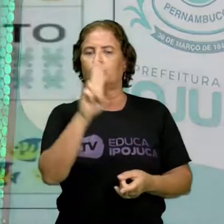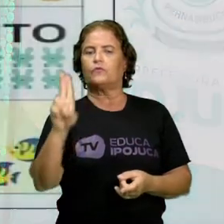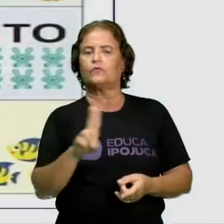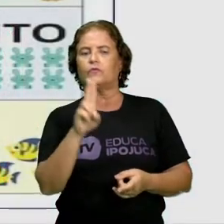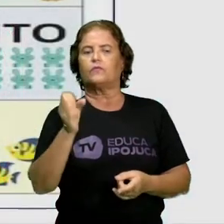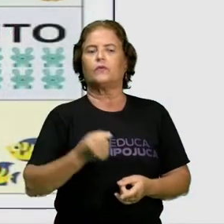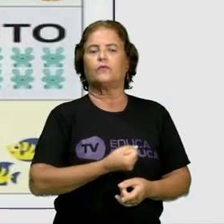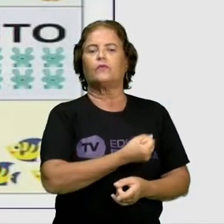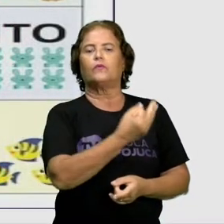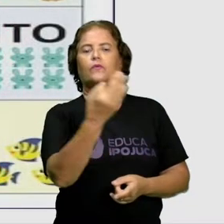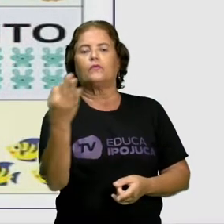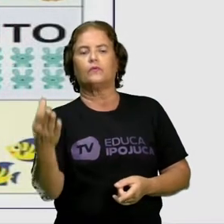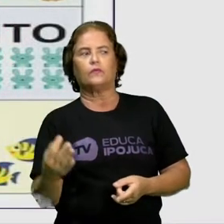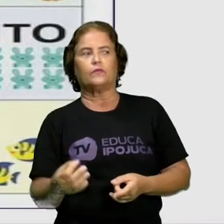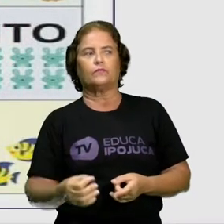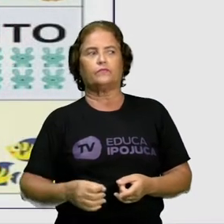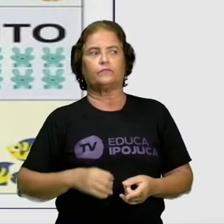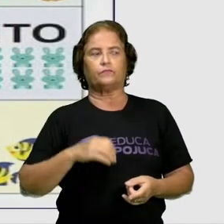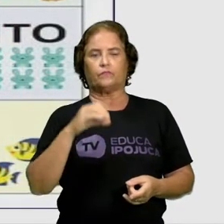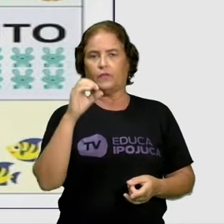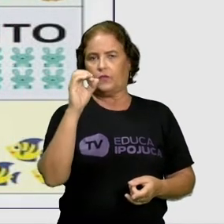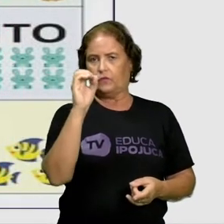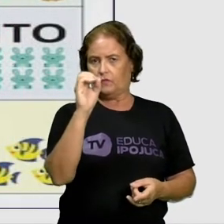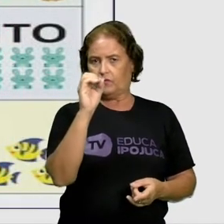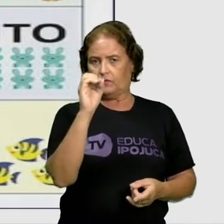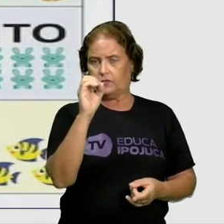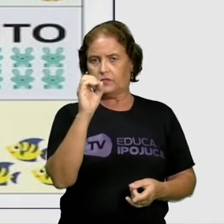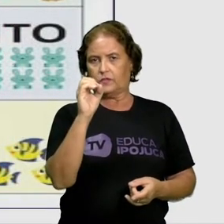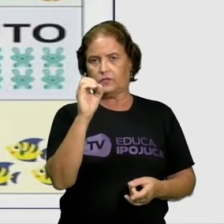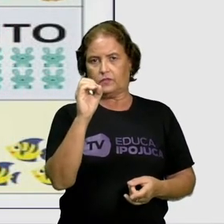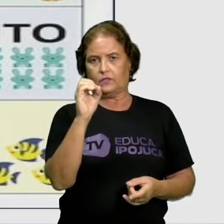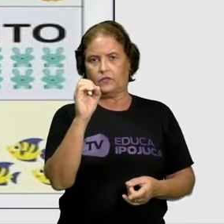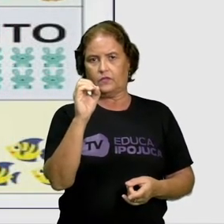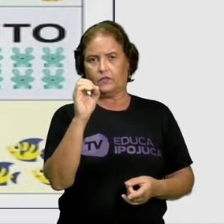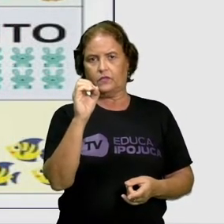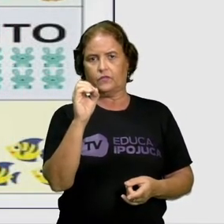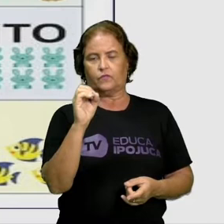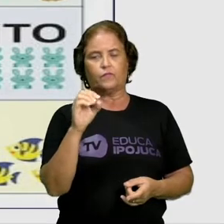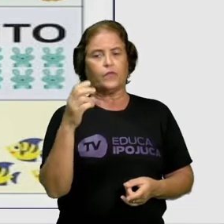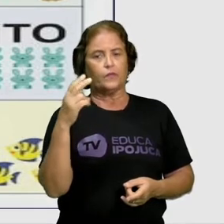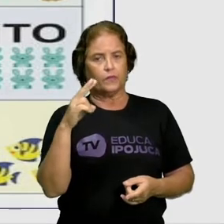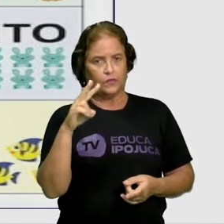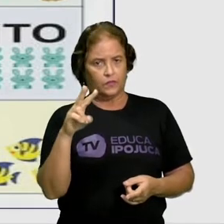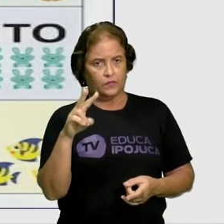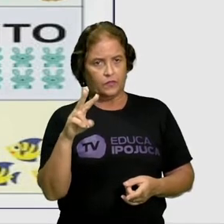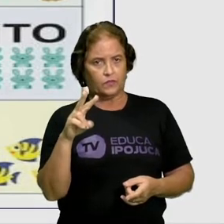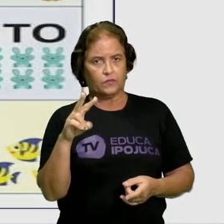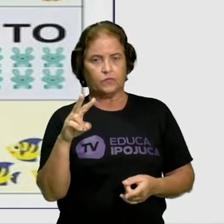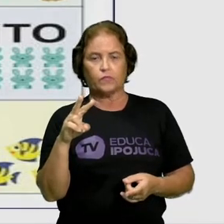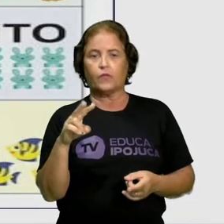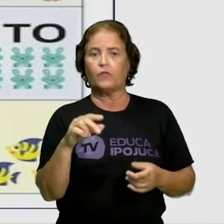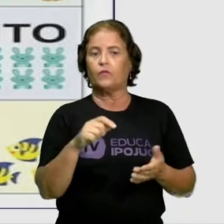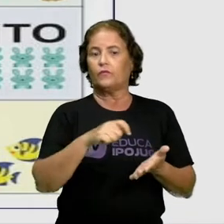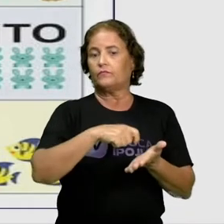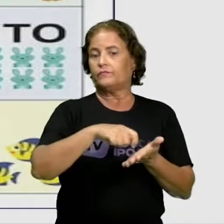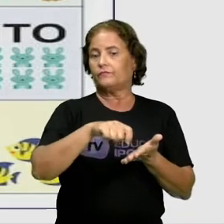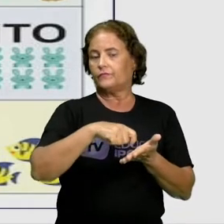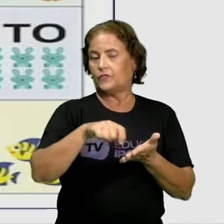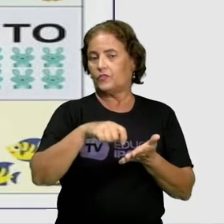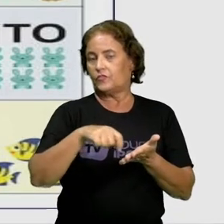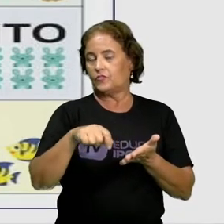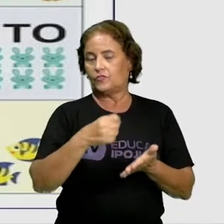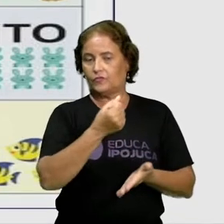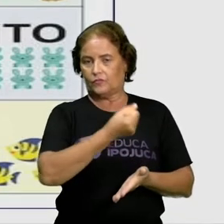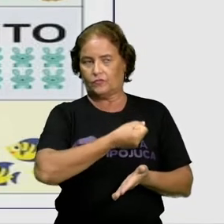Nós temos aqui o zero, prestando atenção também, tá, crianças? Aí na escrita dos números,